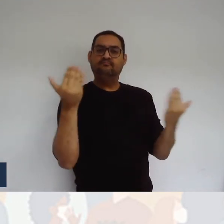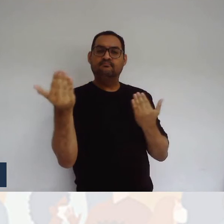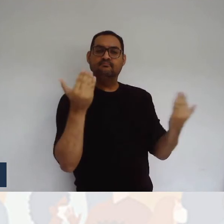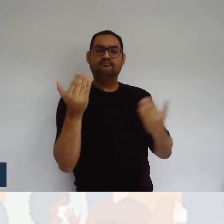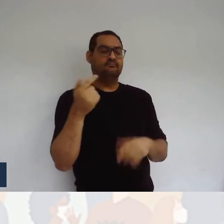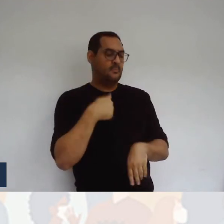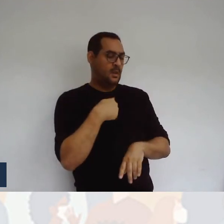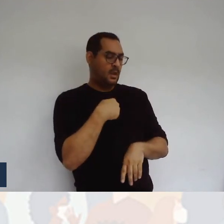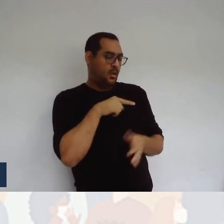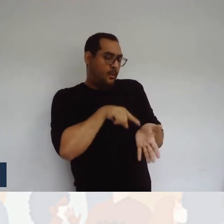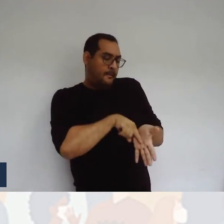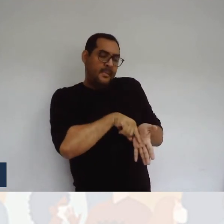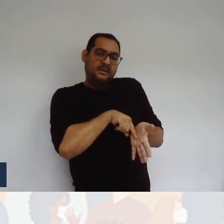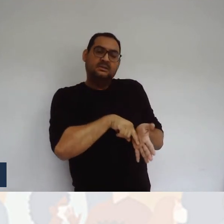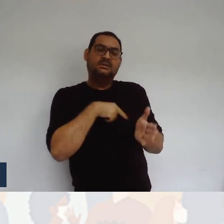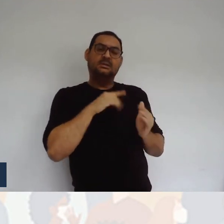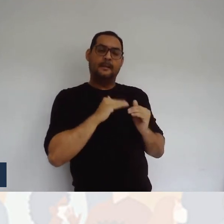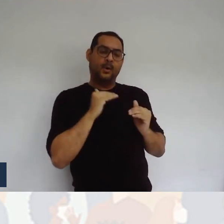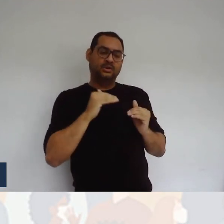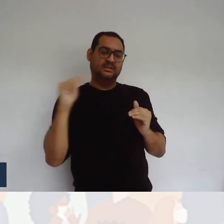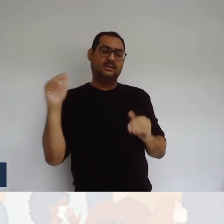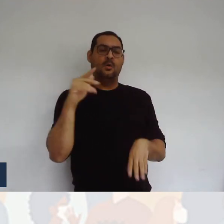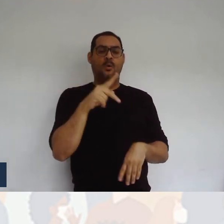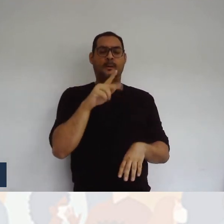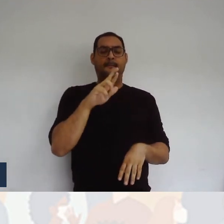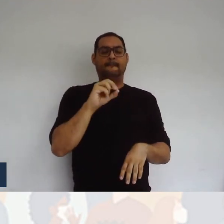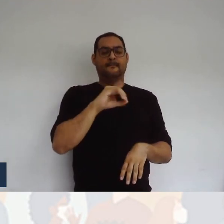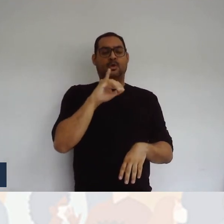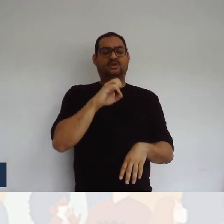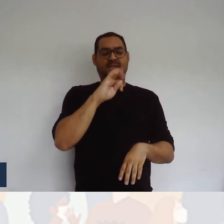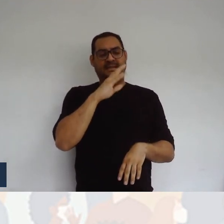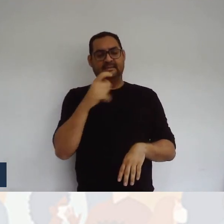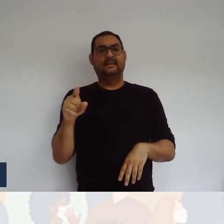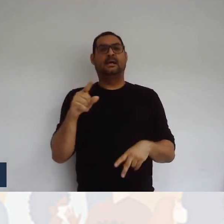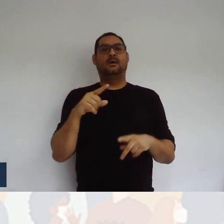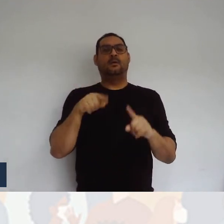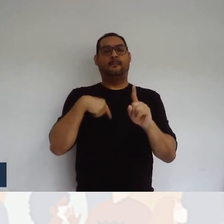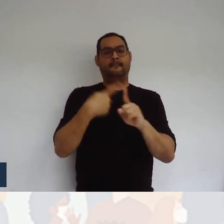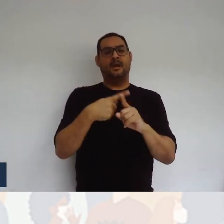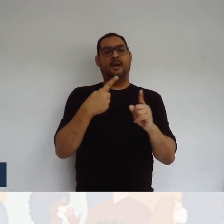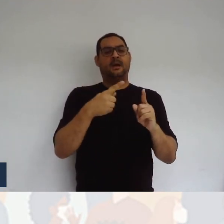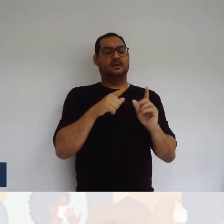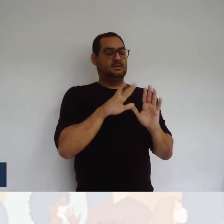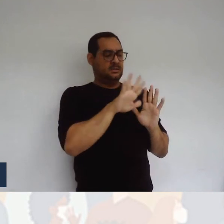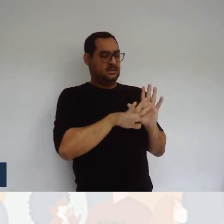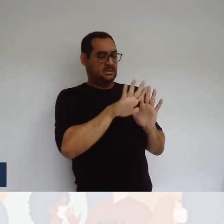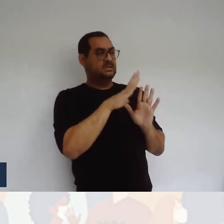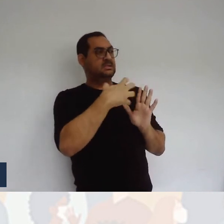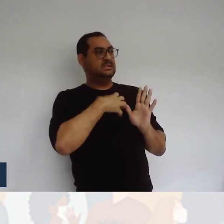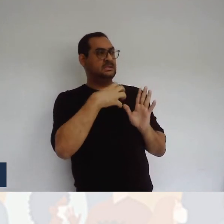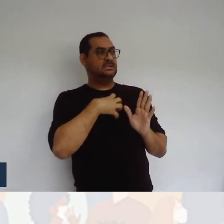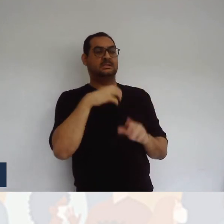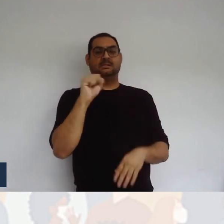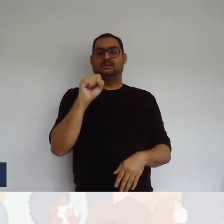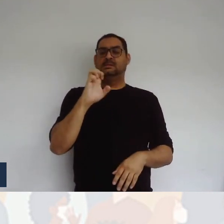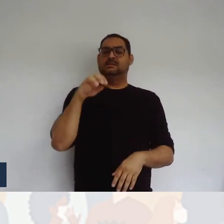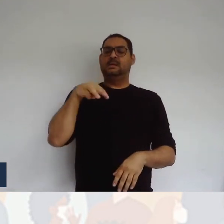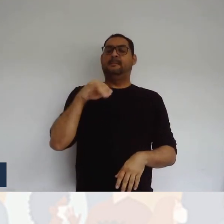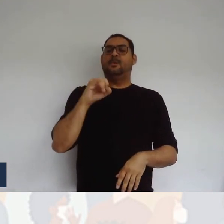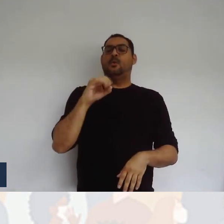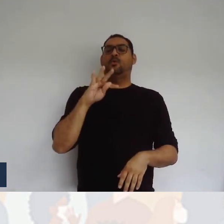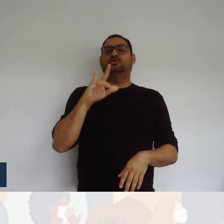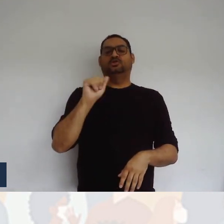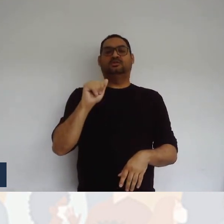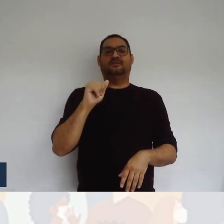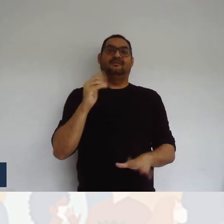projeções escalares conversar, né? As minhas projeções semióticas, né? Os sentidos que eu faço valer ali com as dele, né?